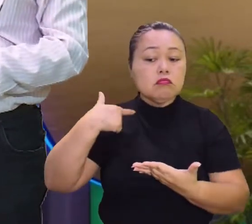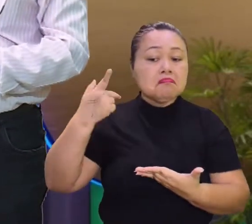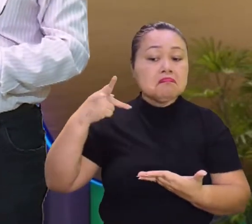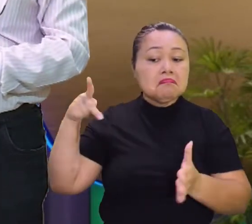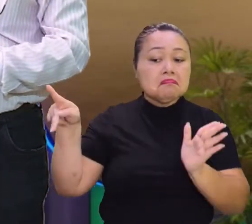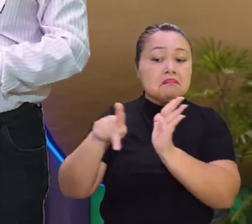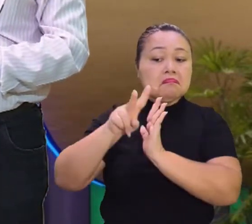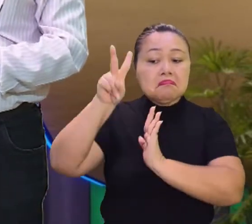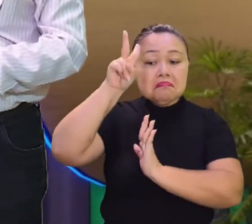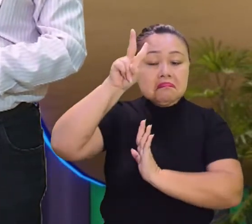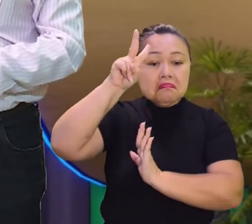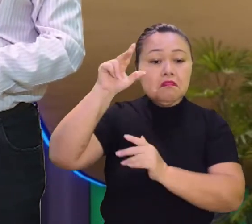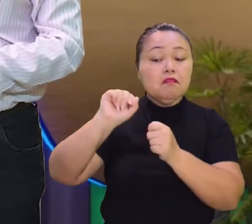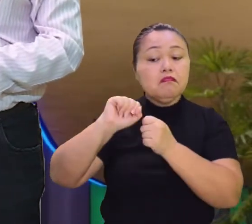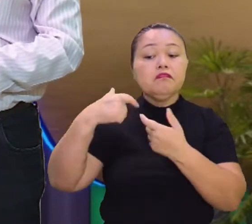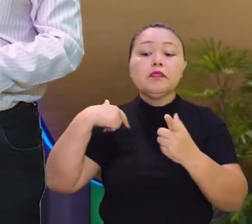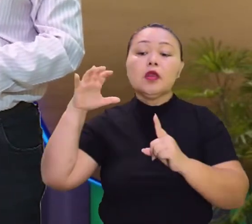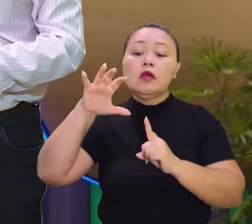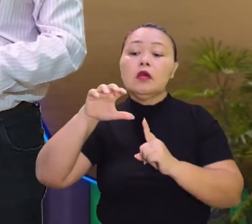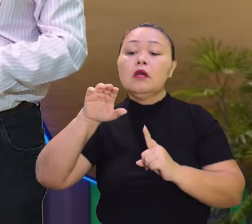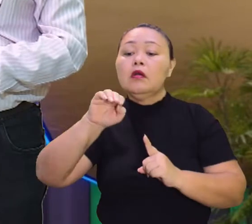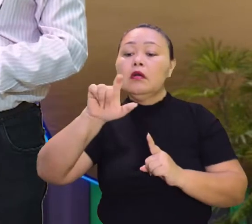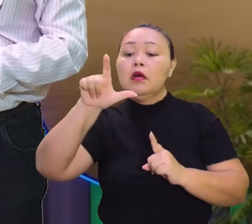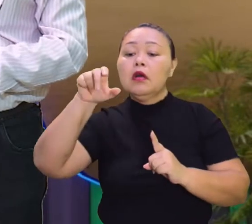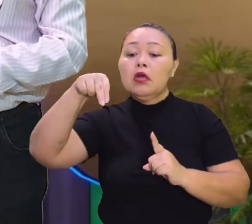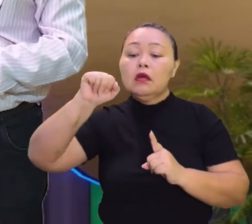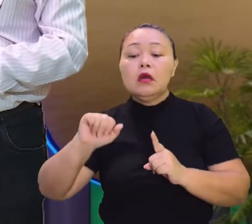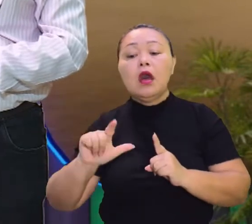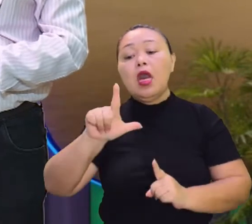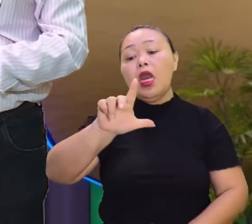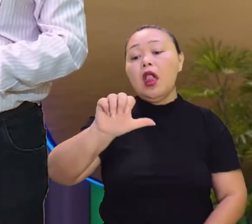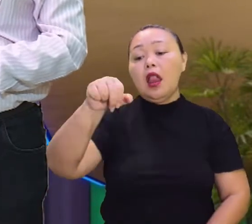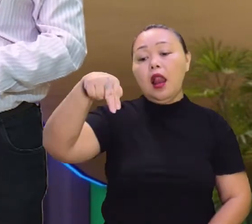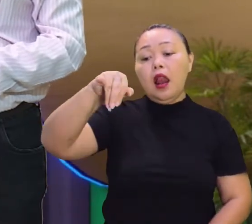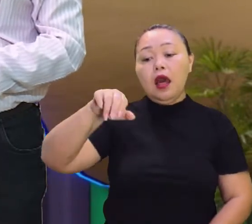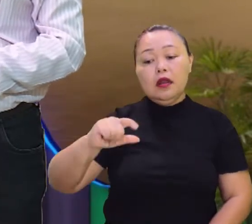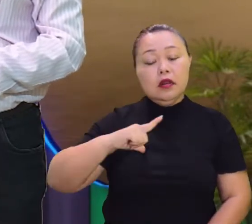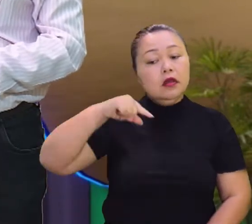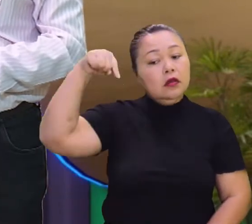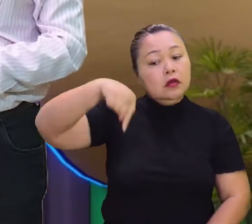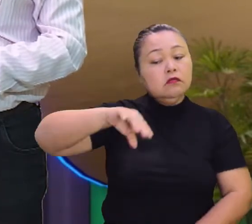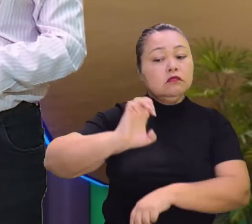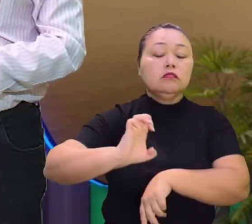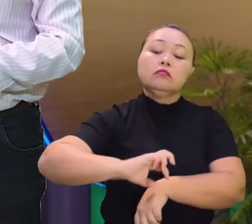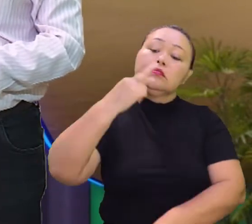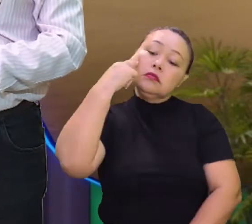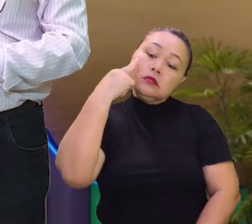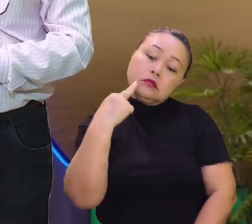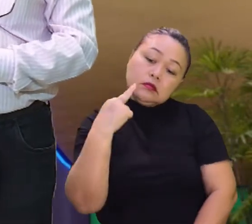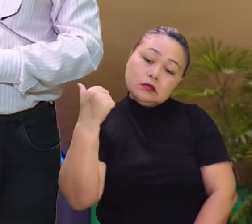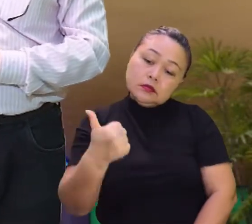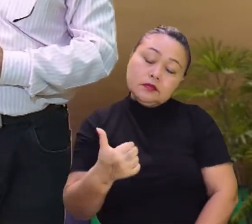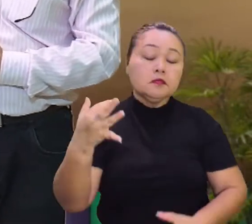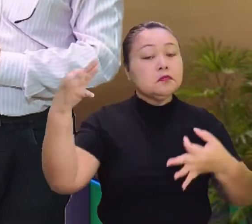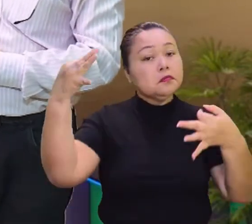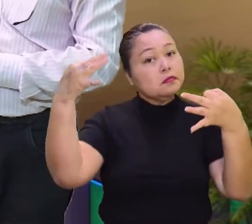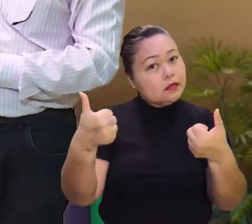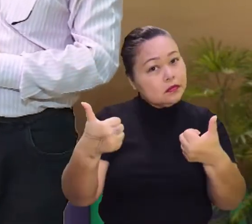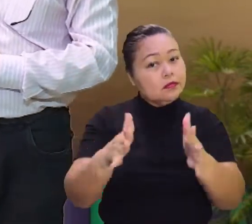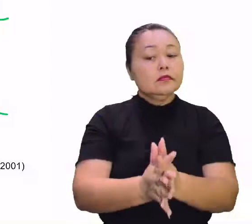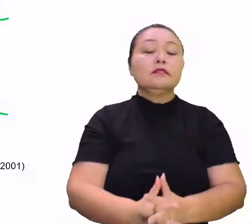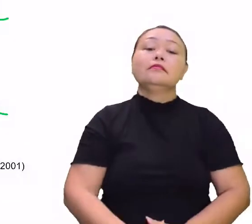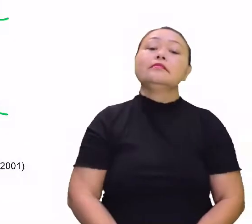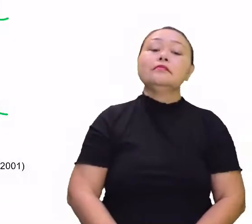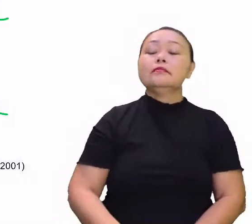né, a atuação de fenômenos como El Niño e La Niña aqui também no estado de Rondônia. Perfeito. Vamos